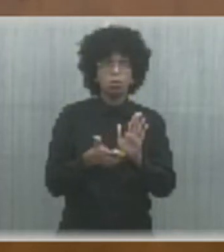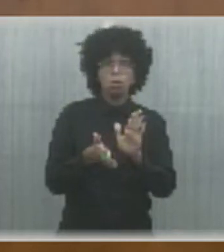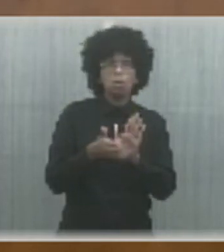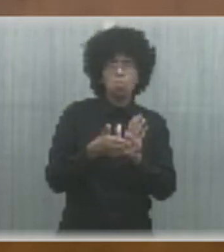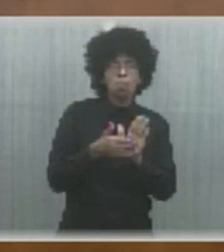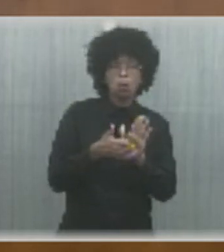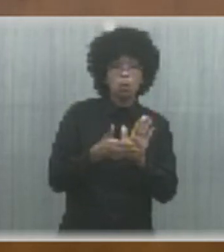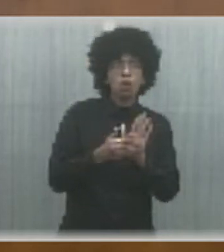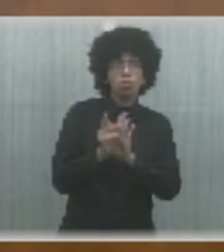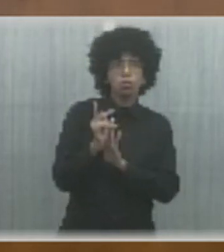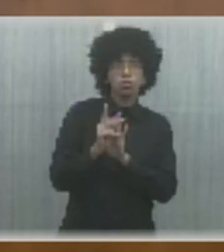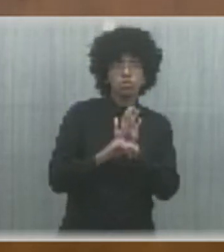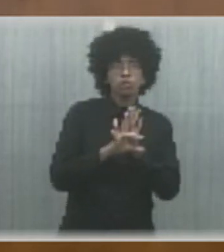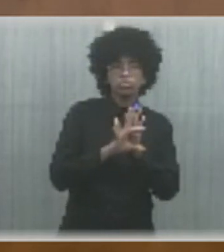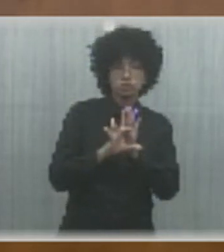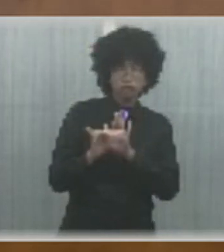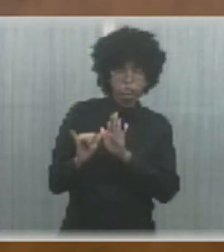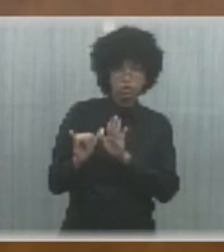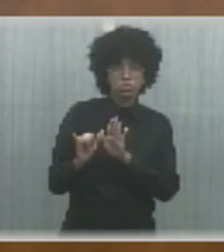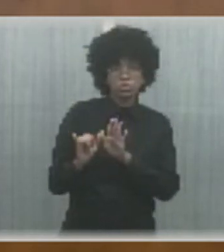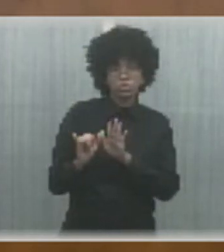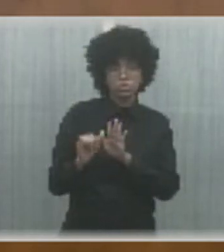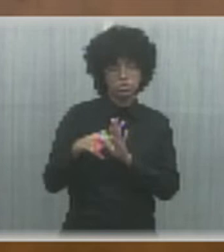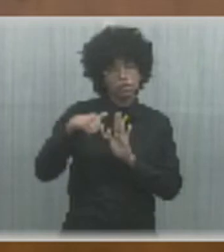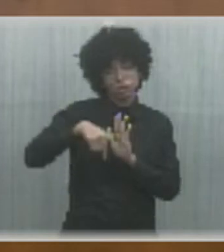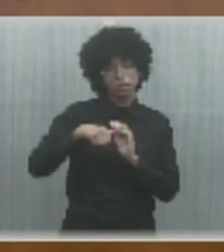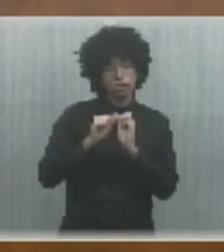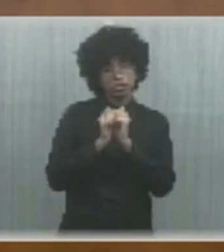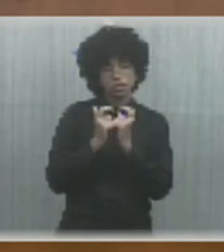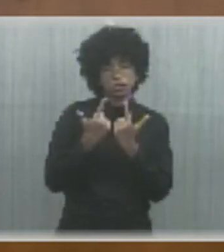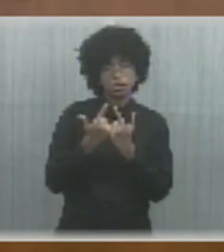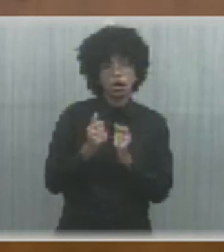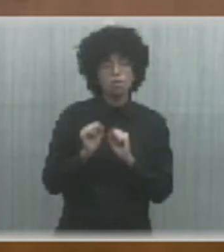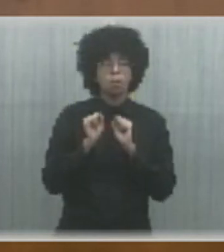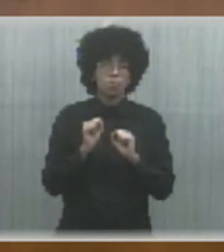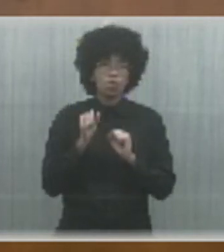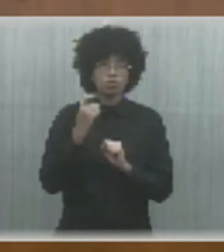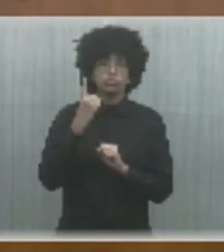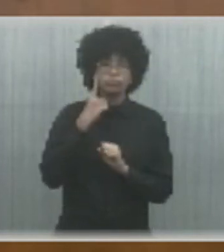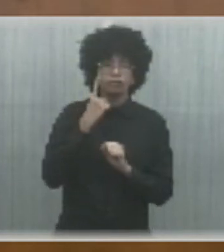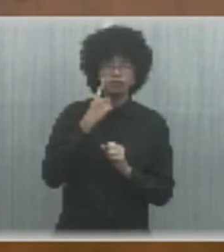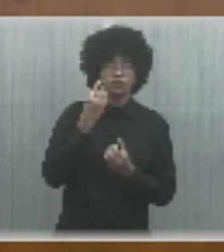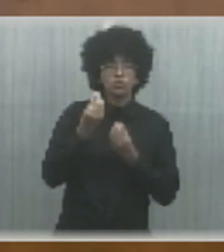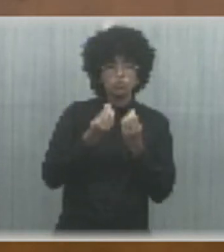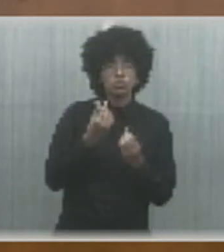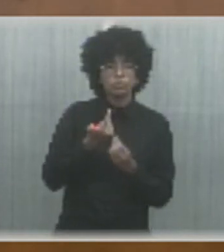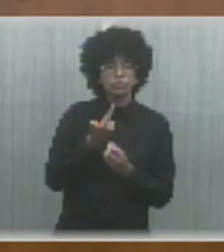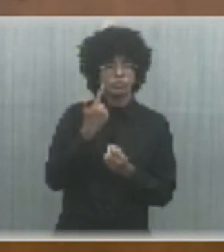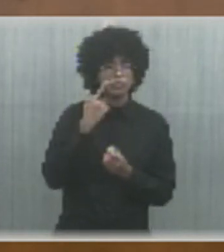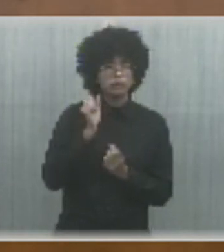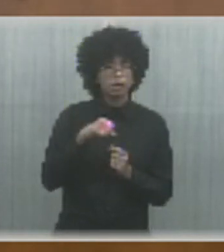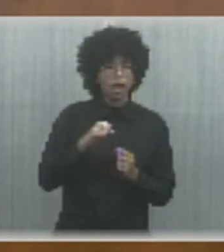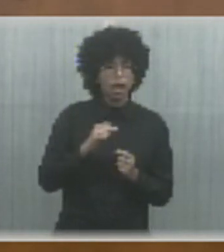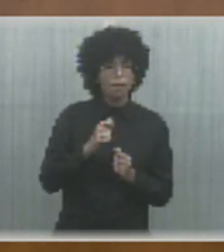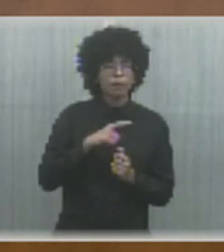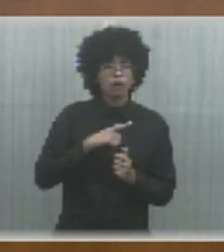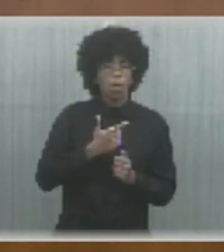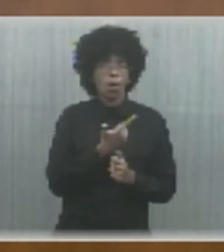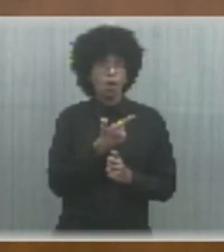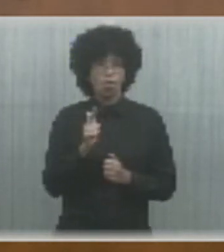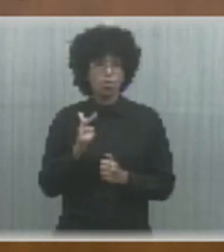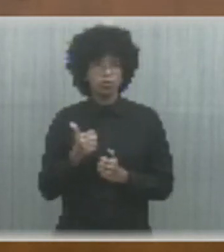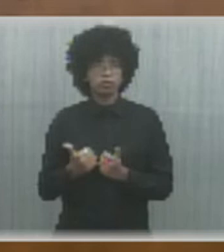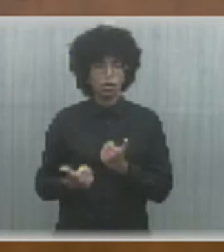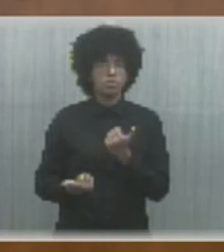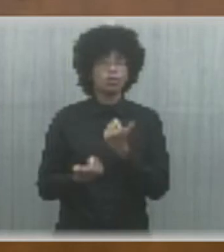propostas de projetos de leis, e essa casa pode, sim, aprimorar, pode receber outras contribuições. E foi o